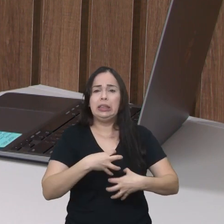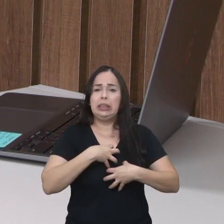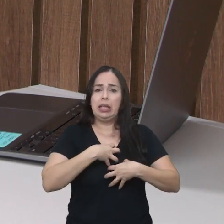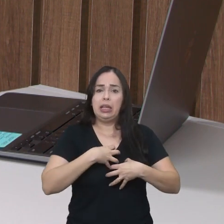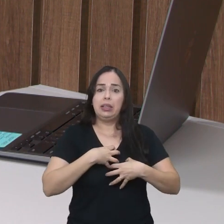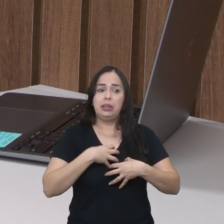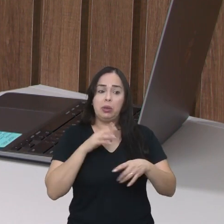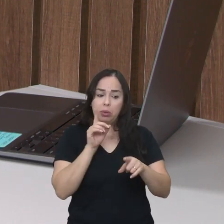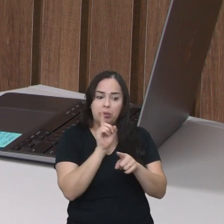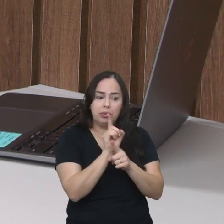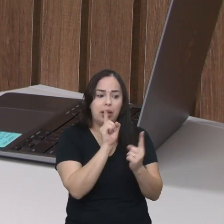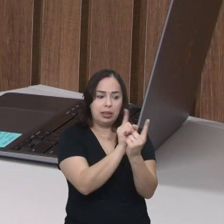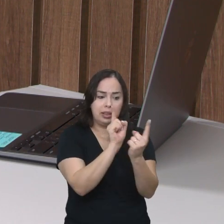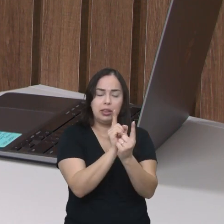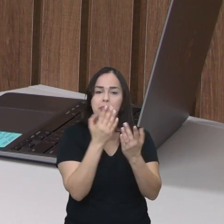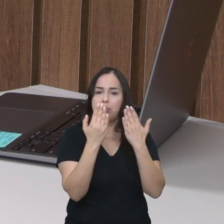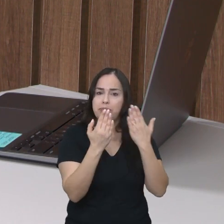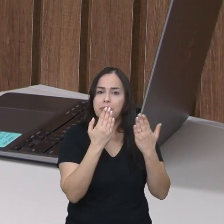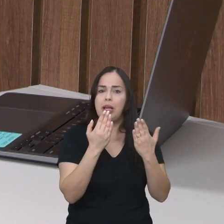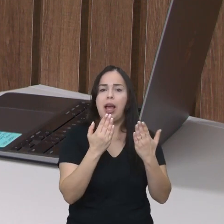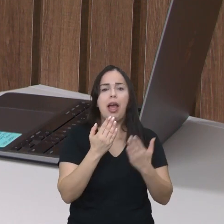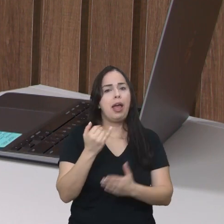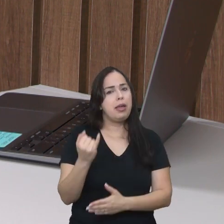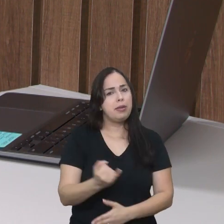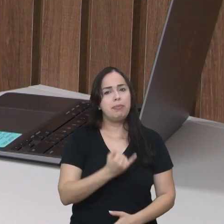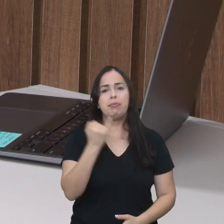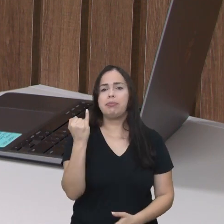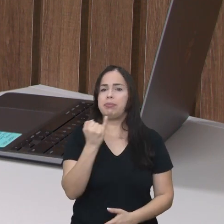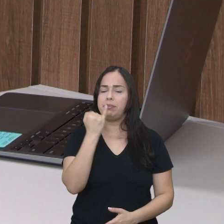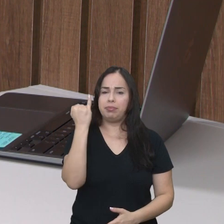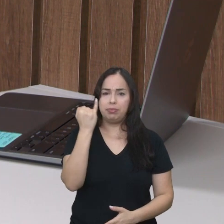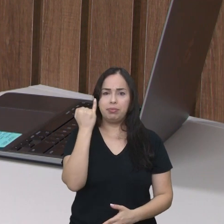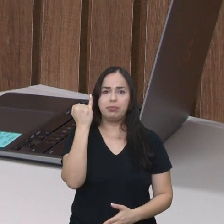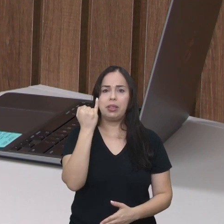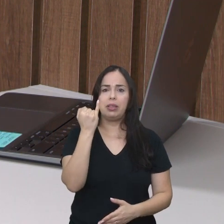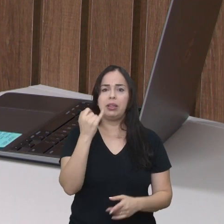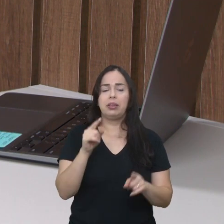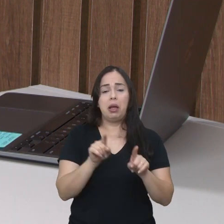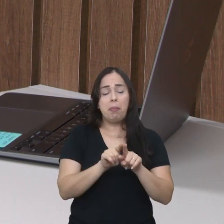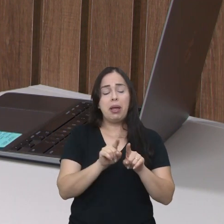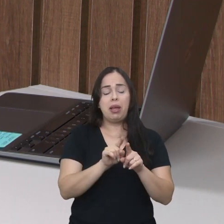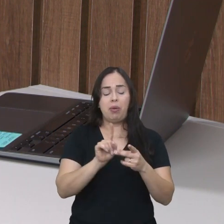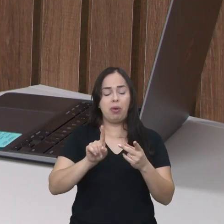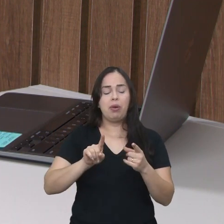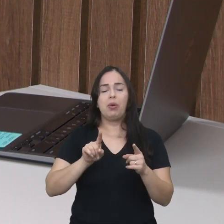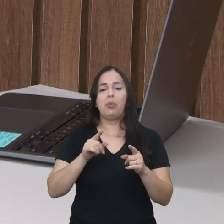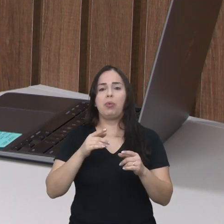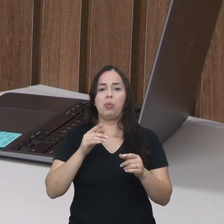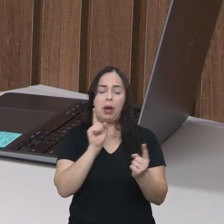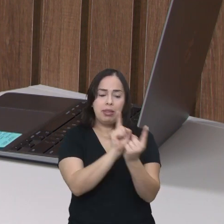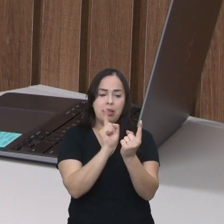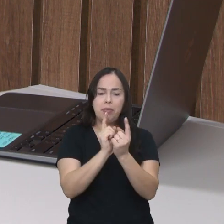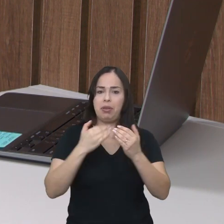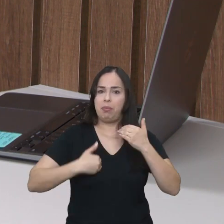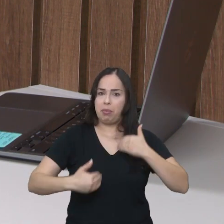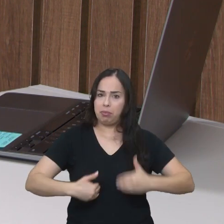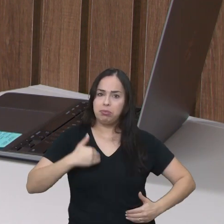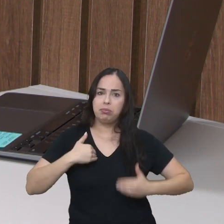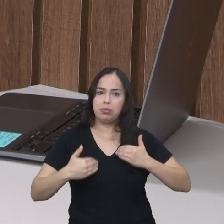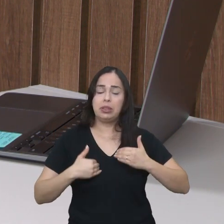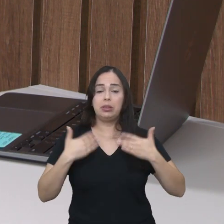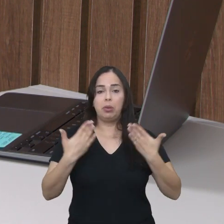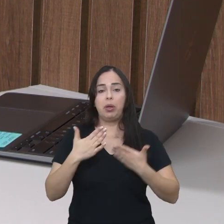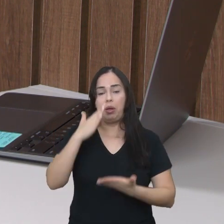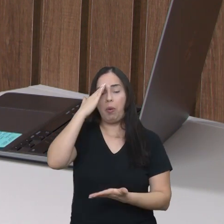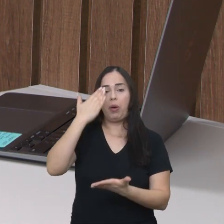acontecendo é algo tão importante senão mais importante até do que a questão física então